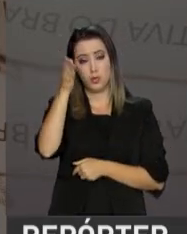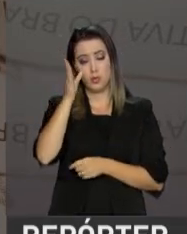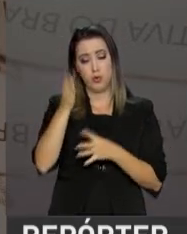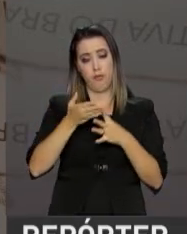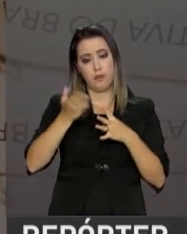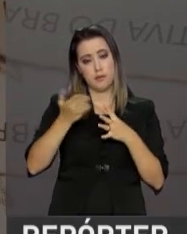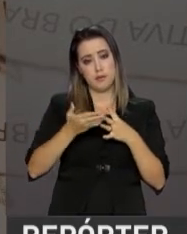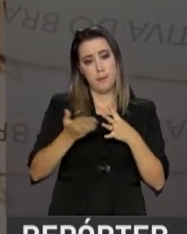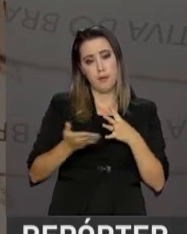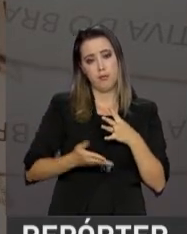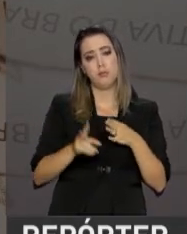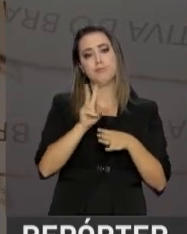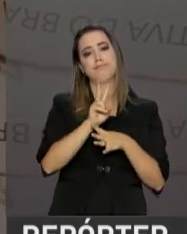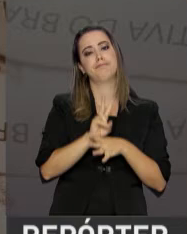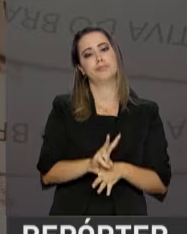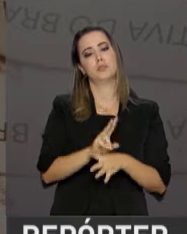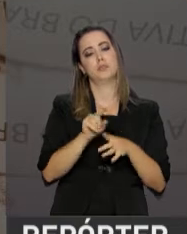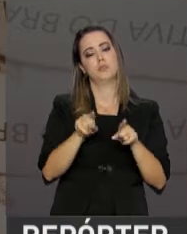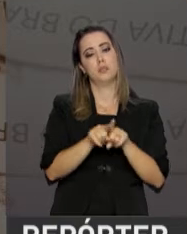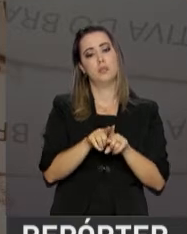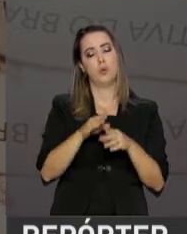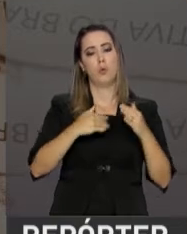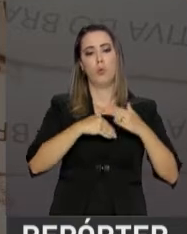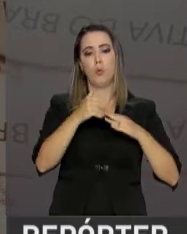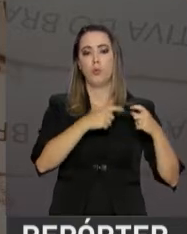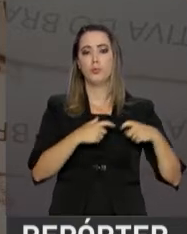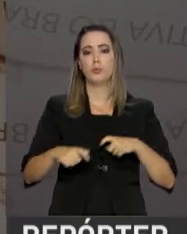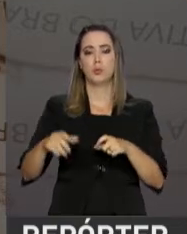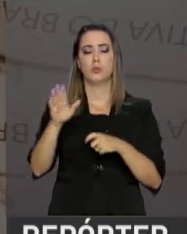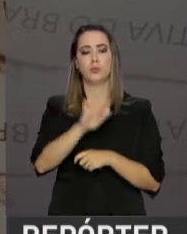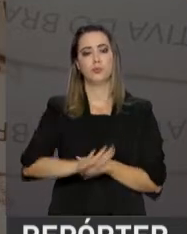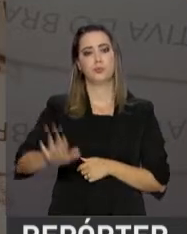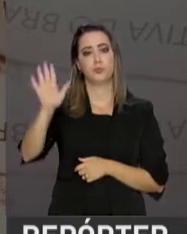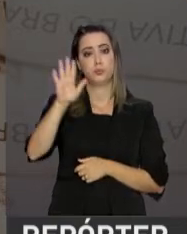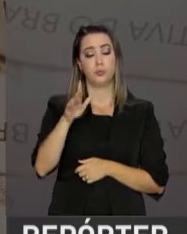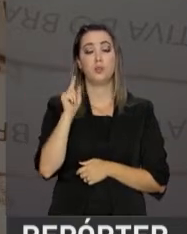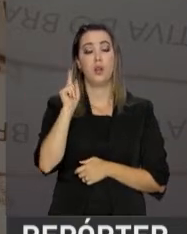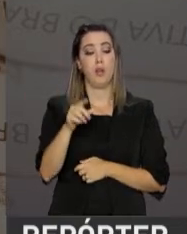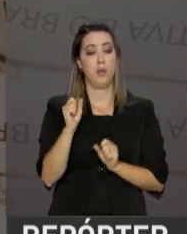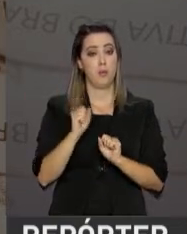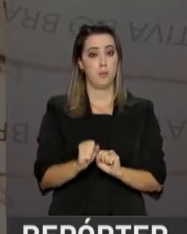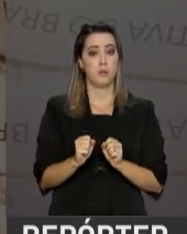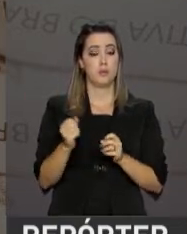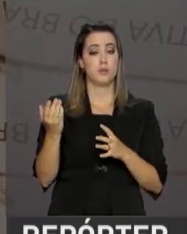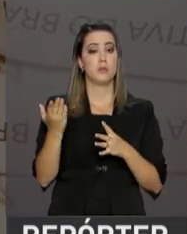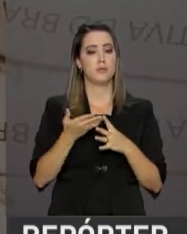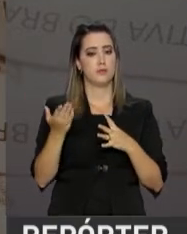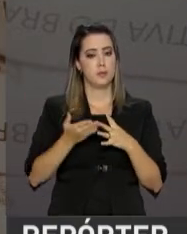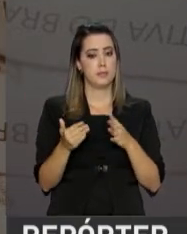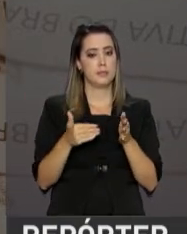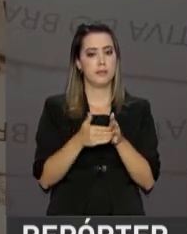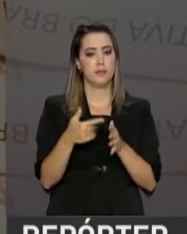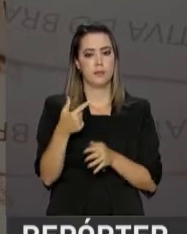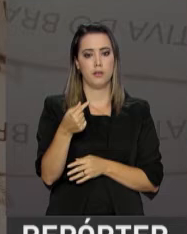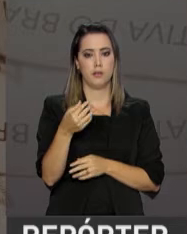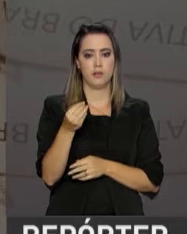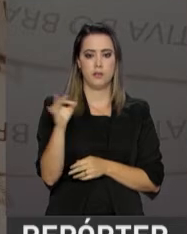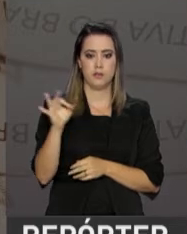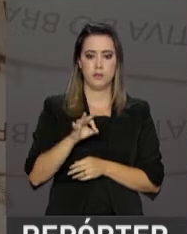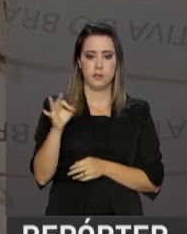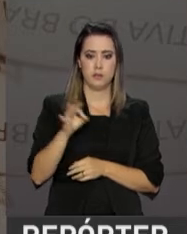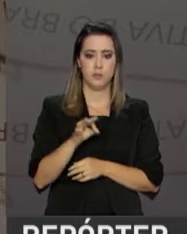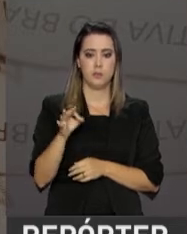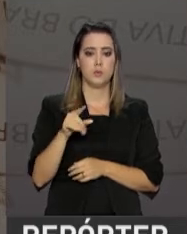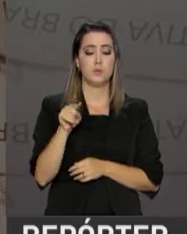no sistema financeiro de habitação em qualquer parte do país é possível financiar até 70 por cento dos imóveis antigos